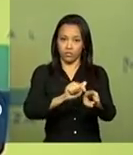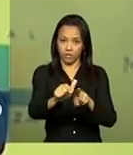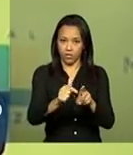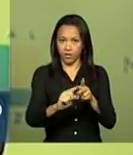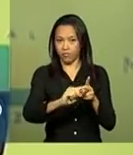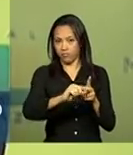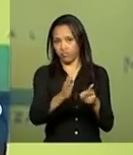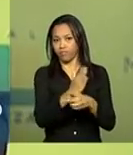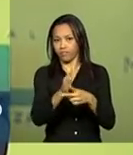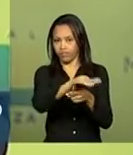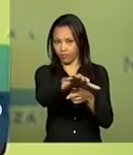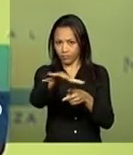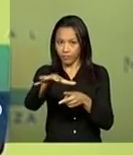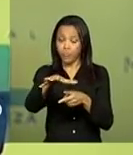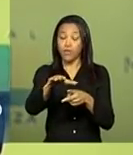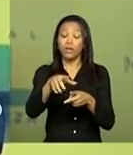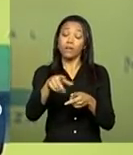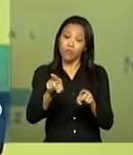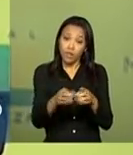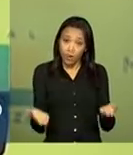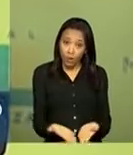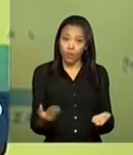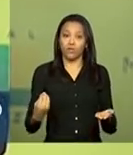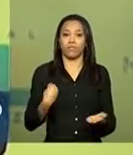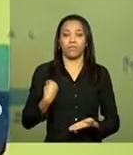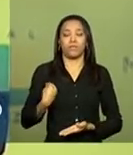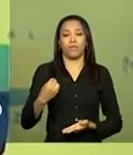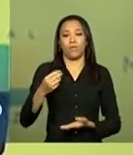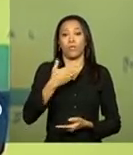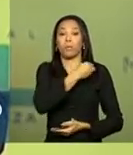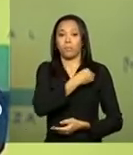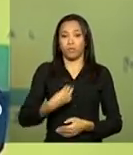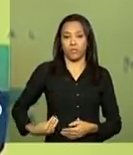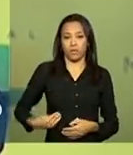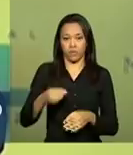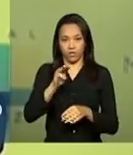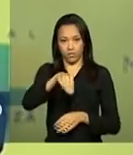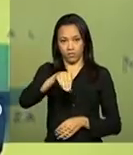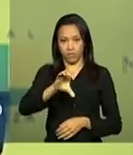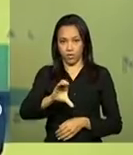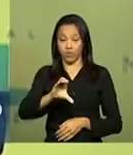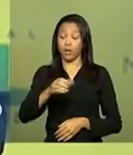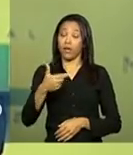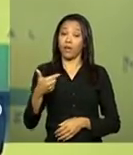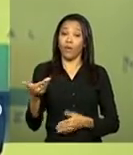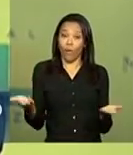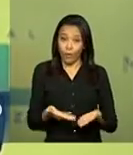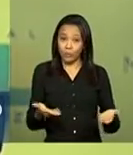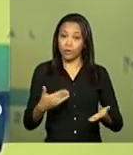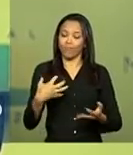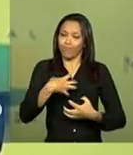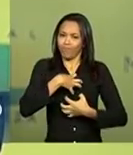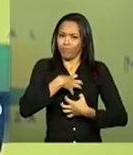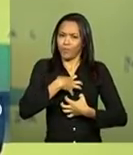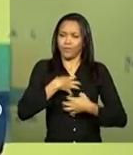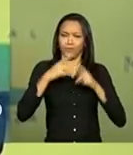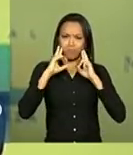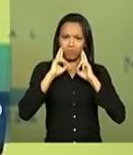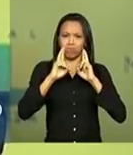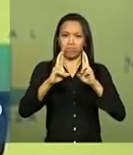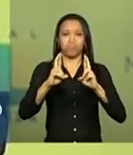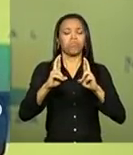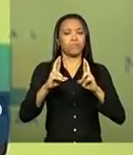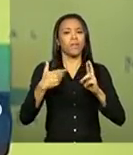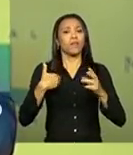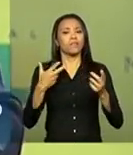também como ministro da Educação, que foi uma trajetória pessoal que muito me honrou e fez com que eu tivesse